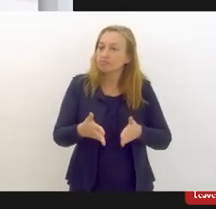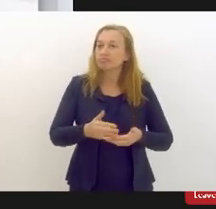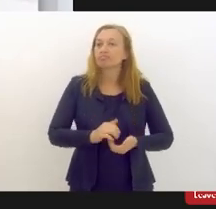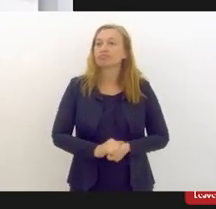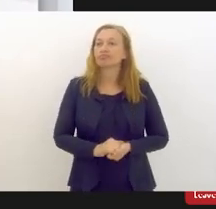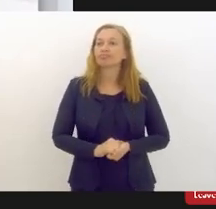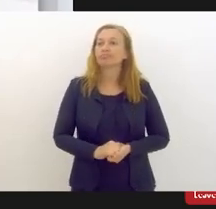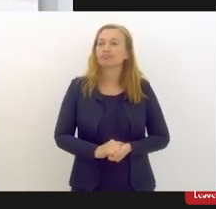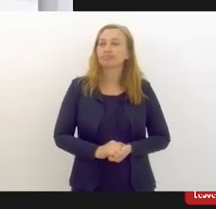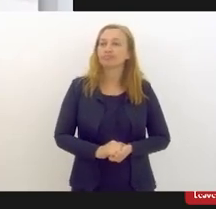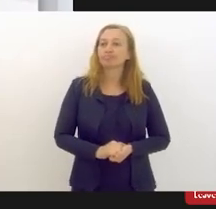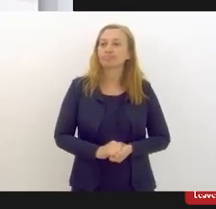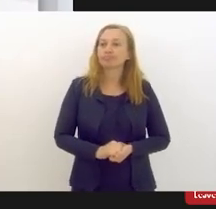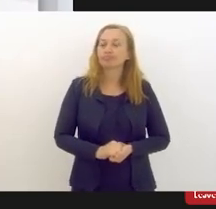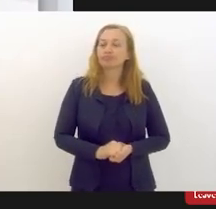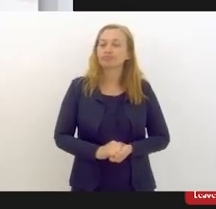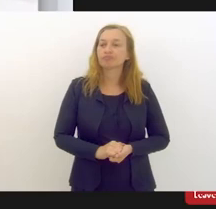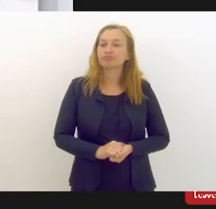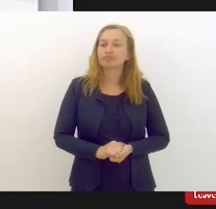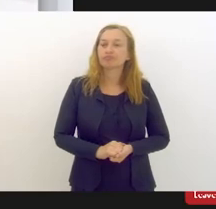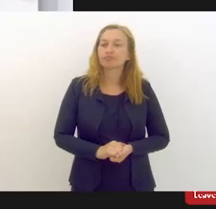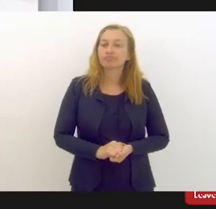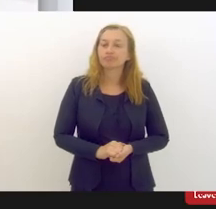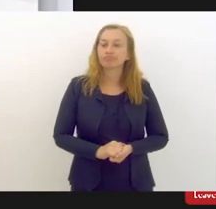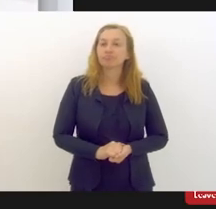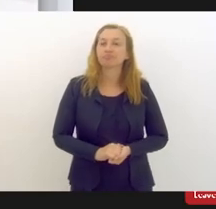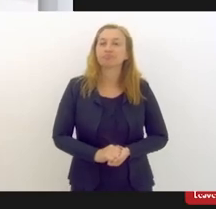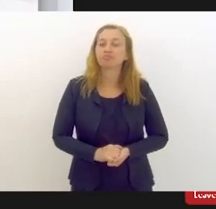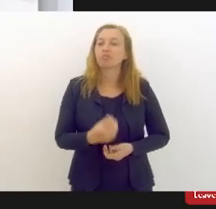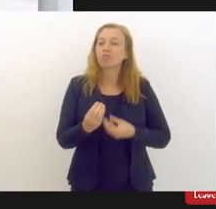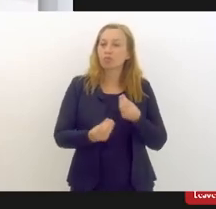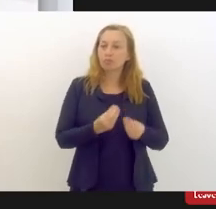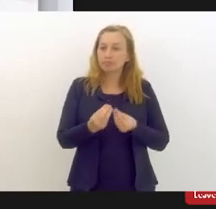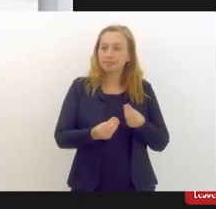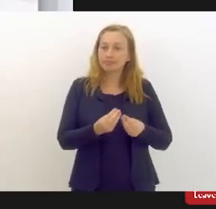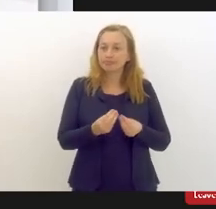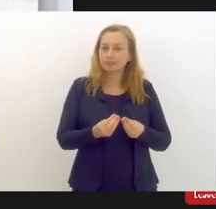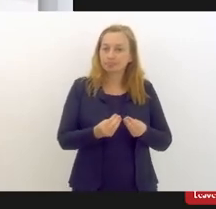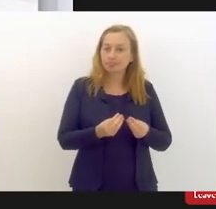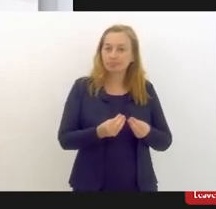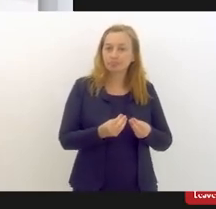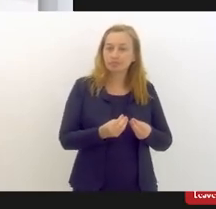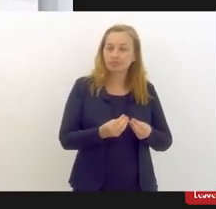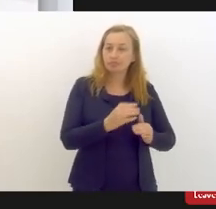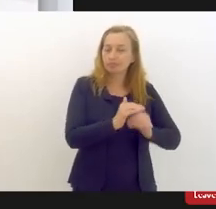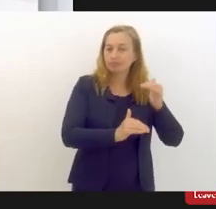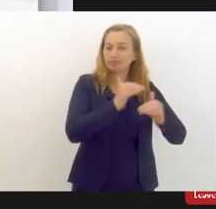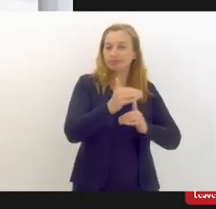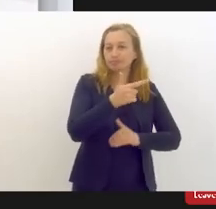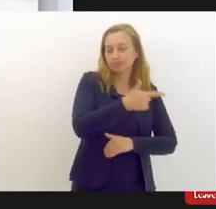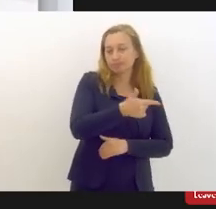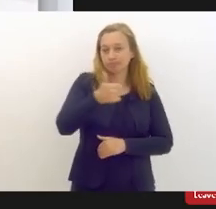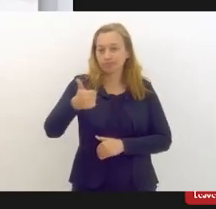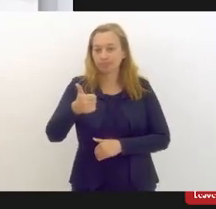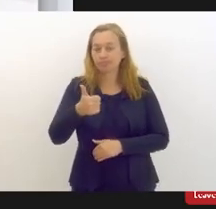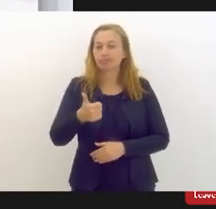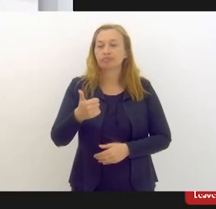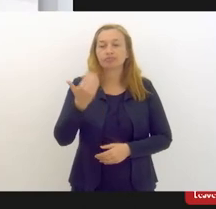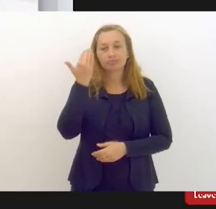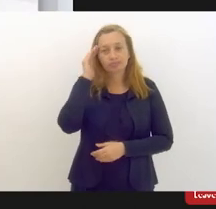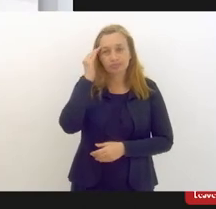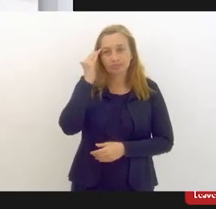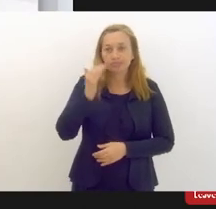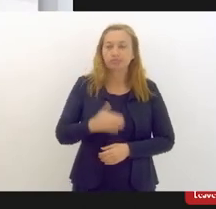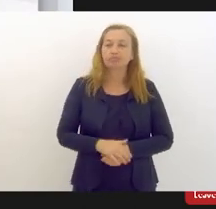conta como esses indicadores se comportaram em 2021, porque a gente entende que